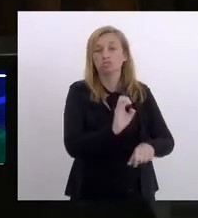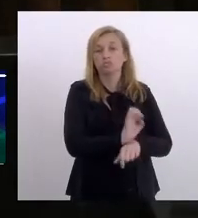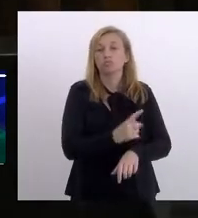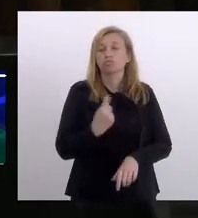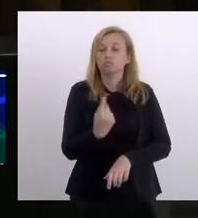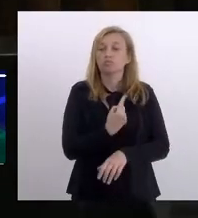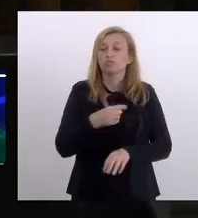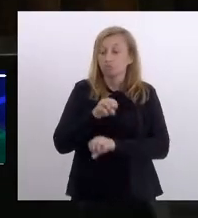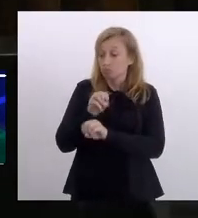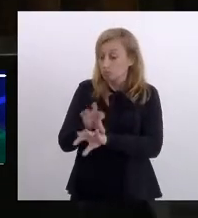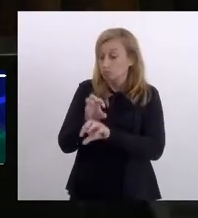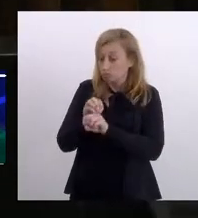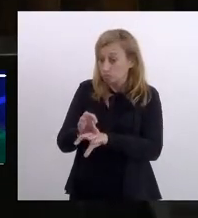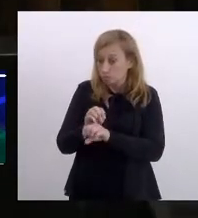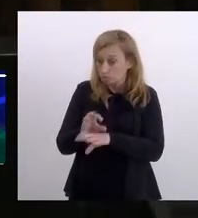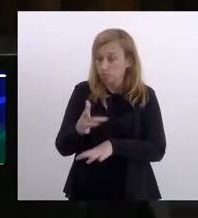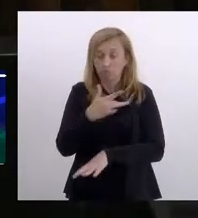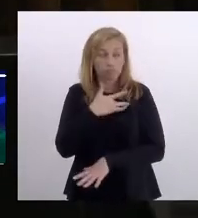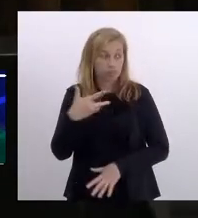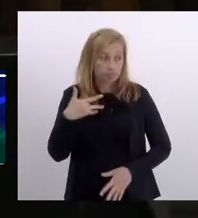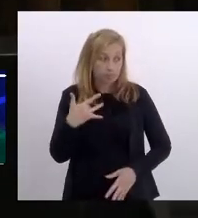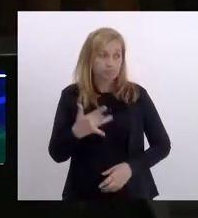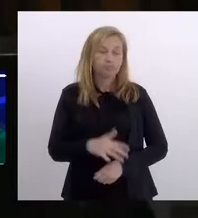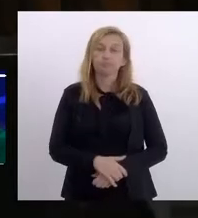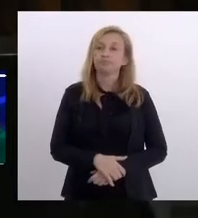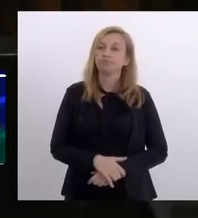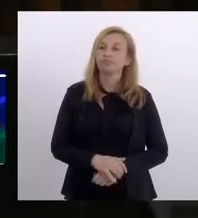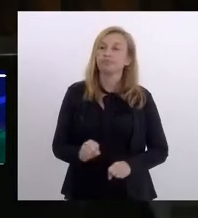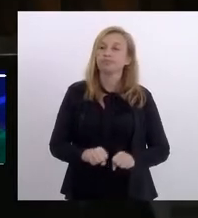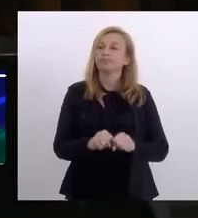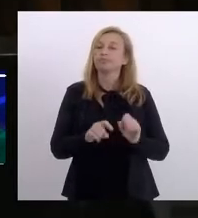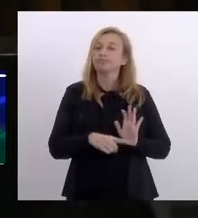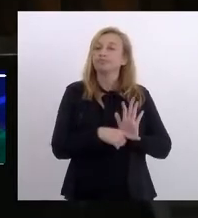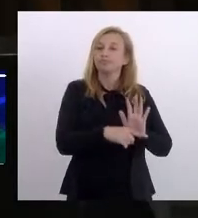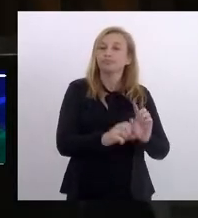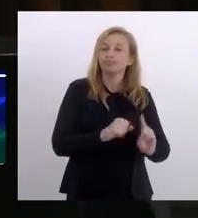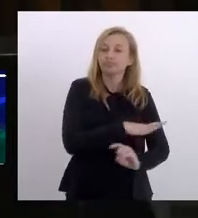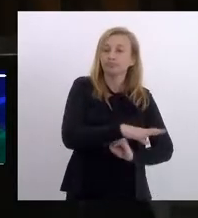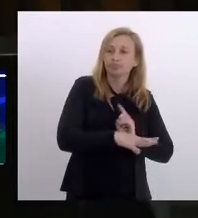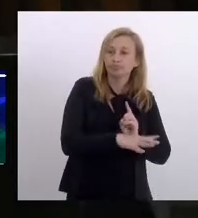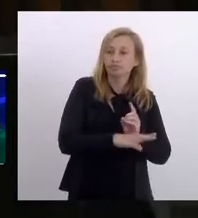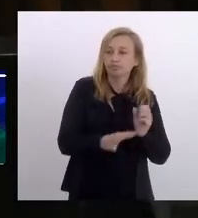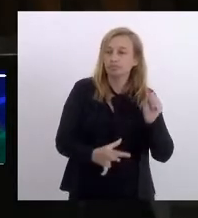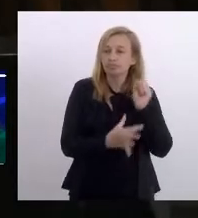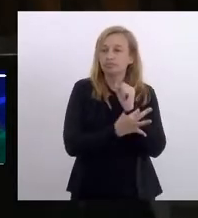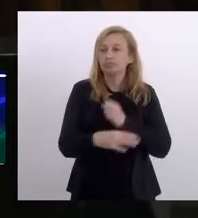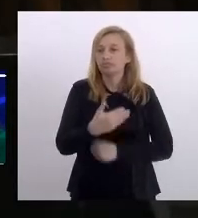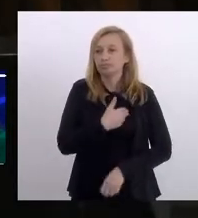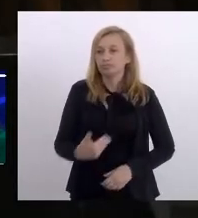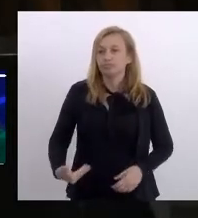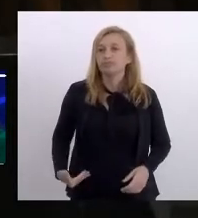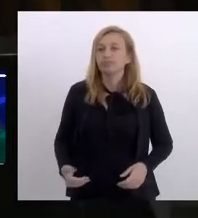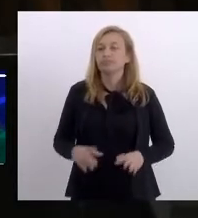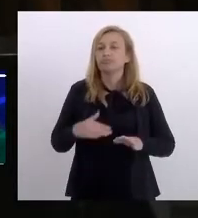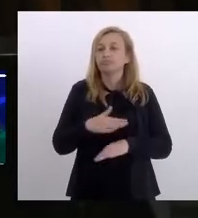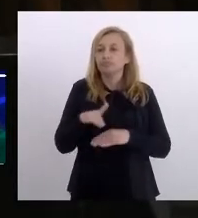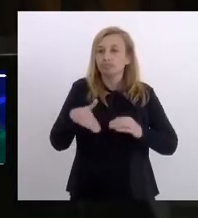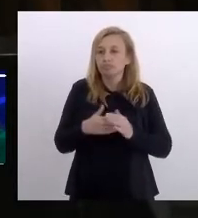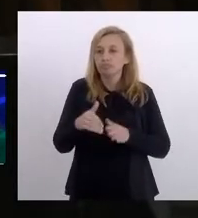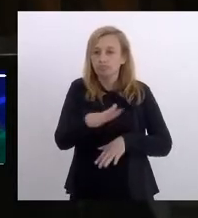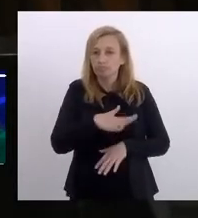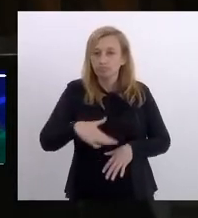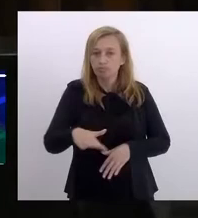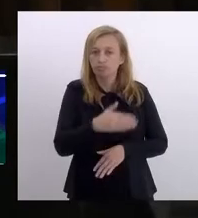a educação, a saúde, a assistência social, a segurança pública, todas as áreas